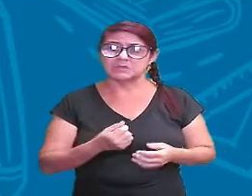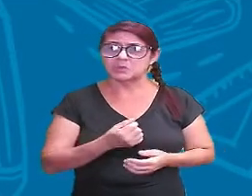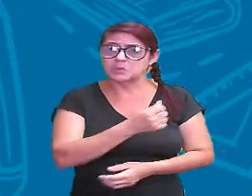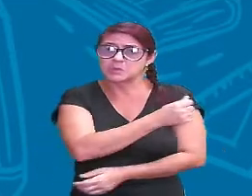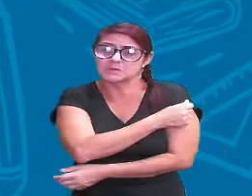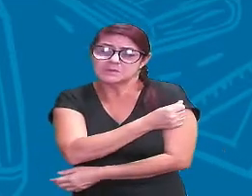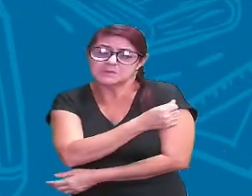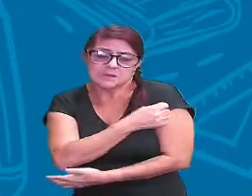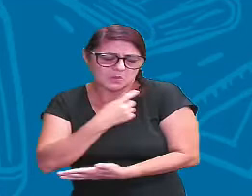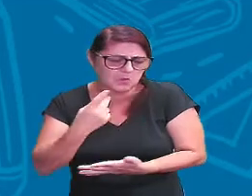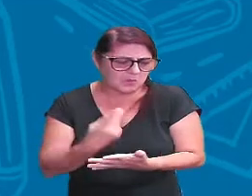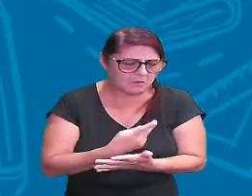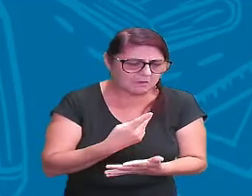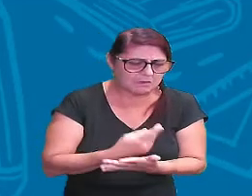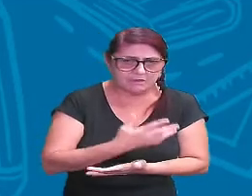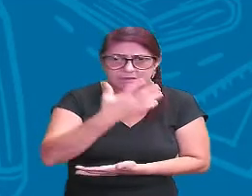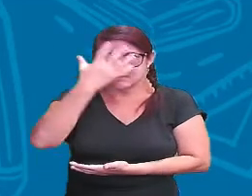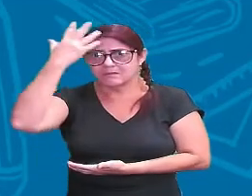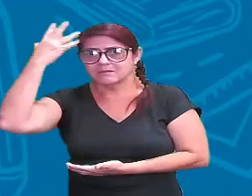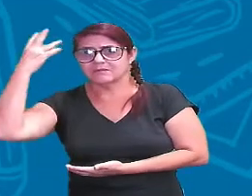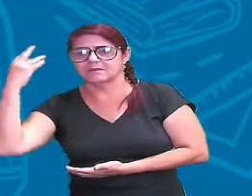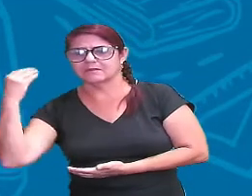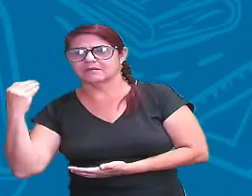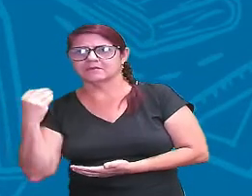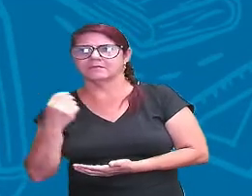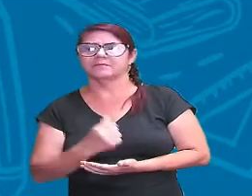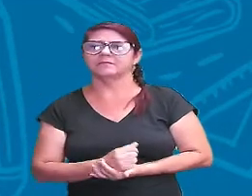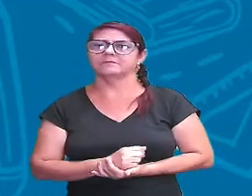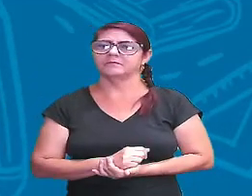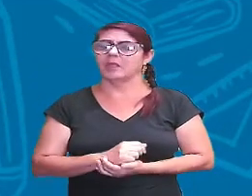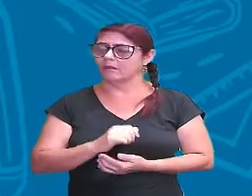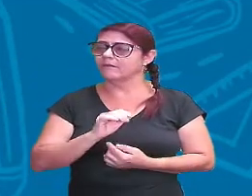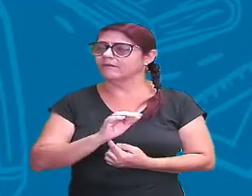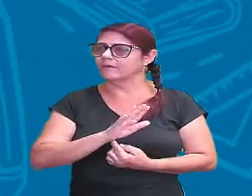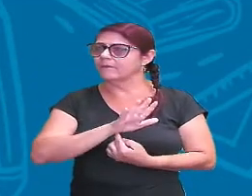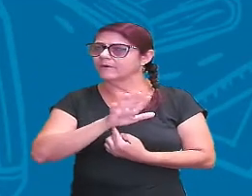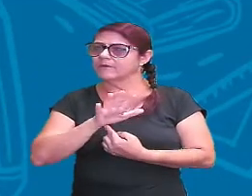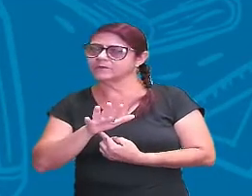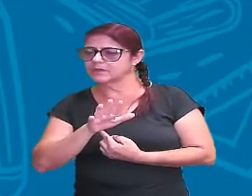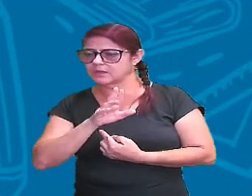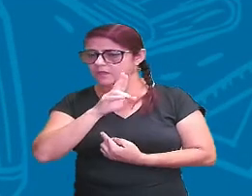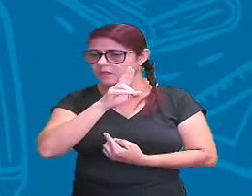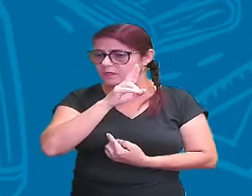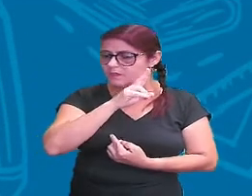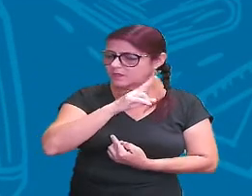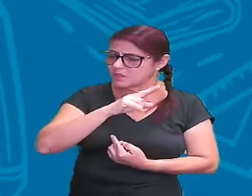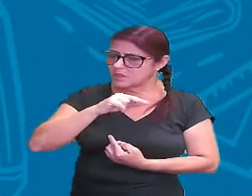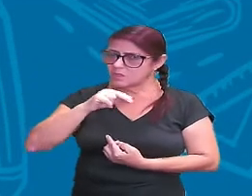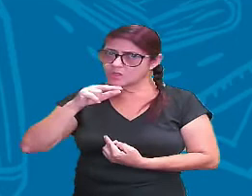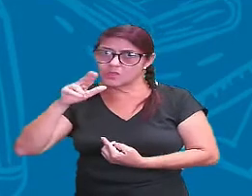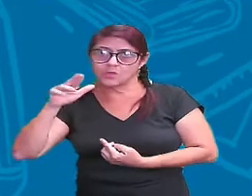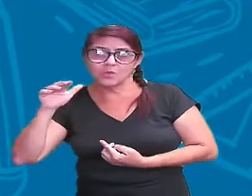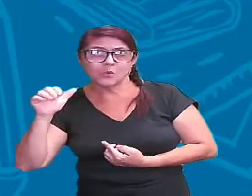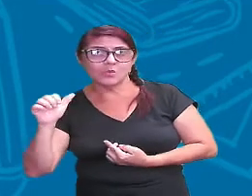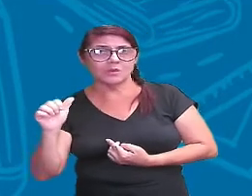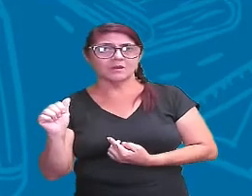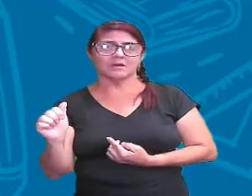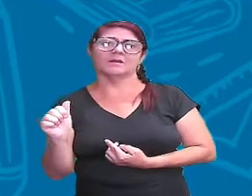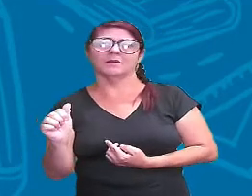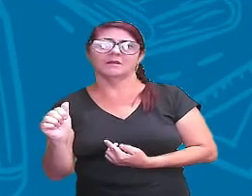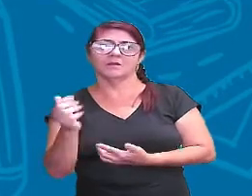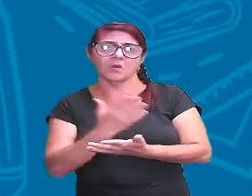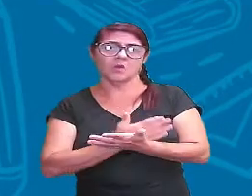e acontece de colocar. O que é? A dica é o seguinte, nunca, olha mesmo, nunca a